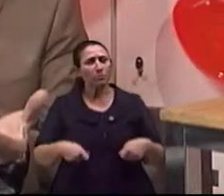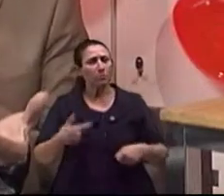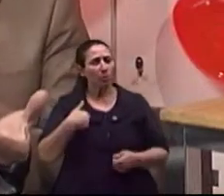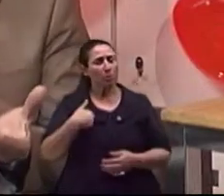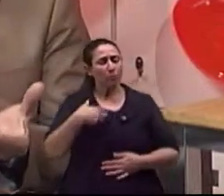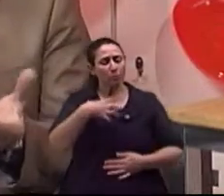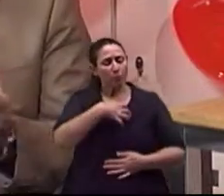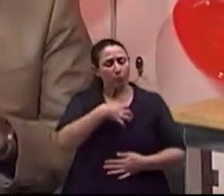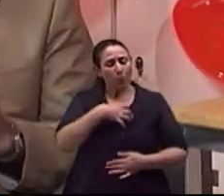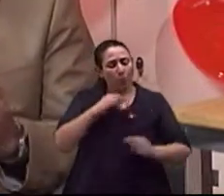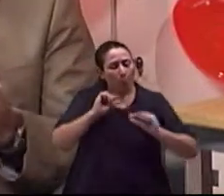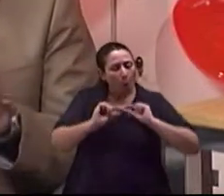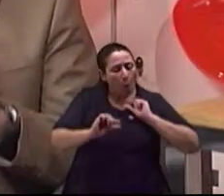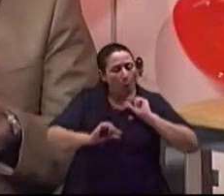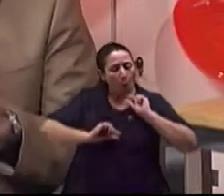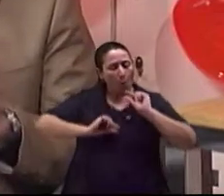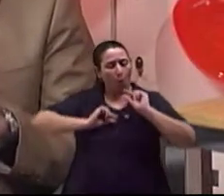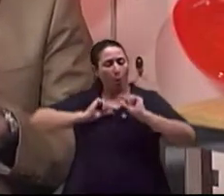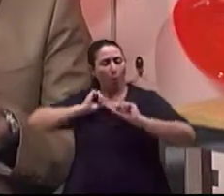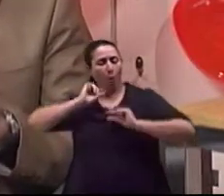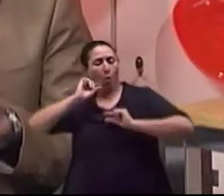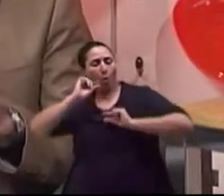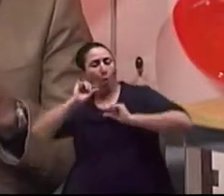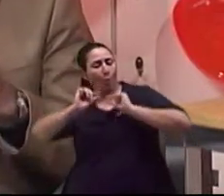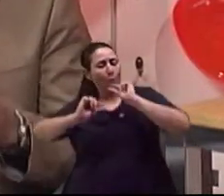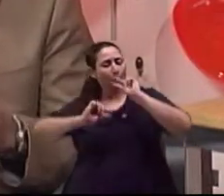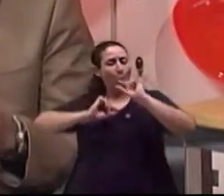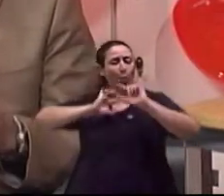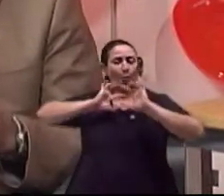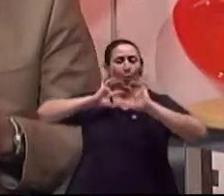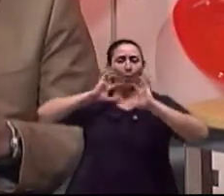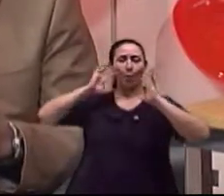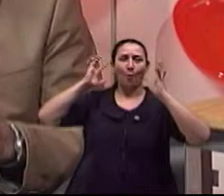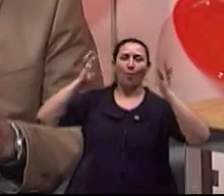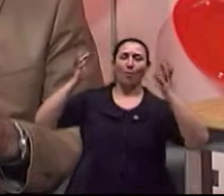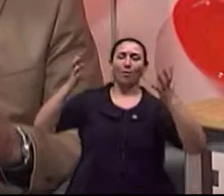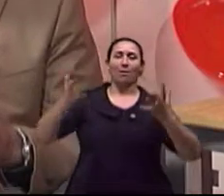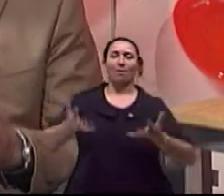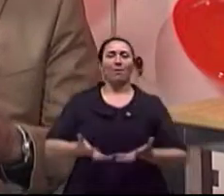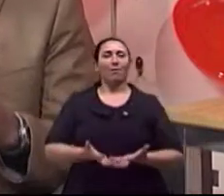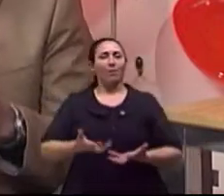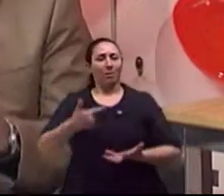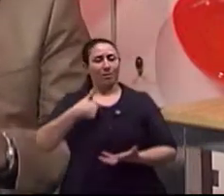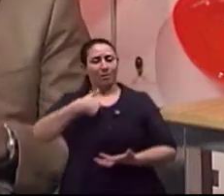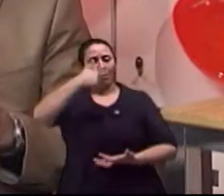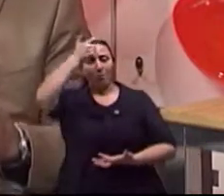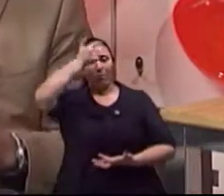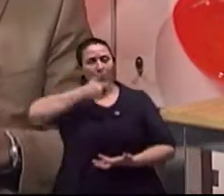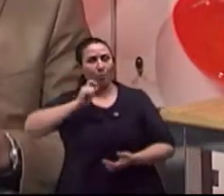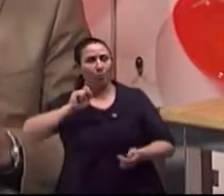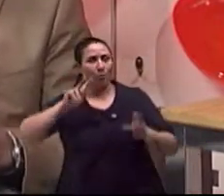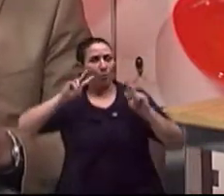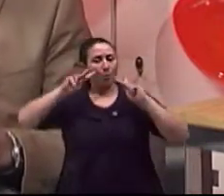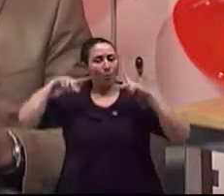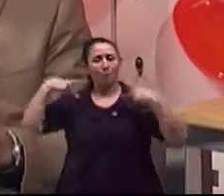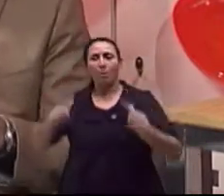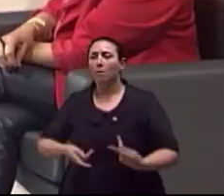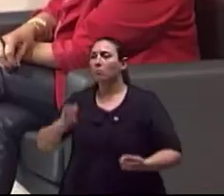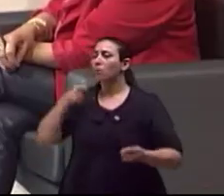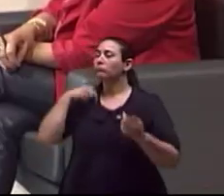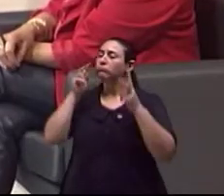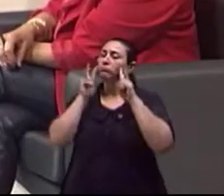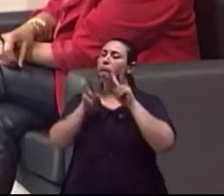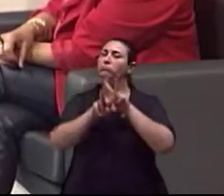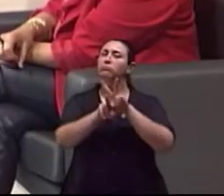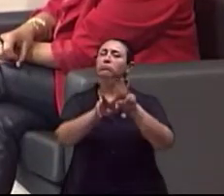todo que é um processo que nos leva com certeza a essa força mais profunda que existe na humanidade que existe no universo que